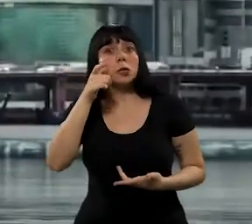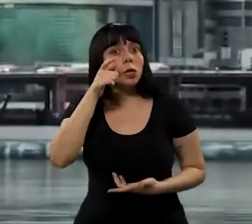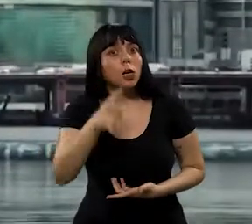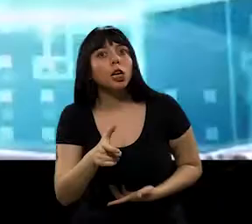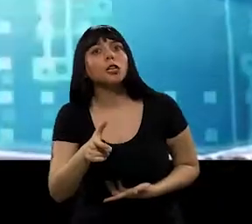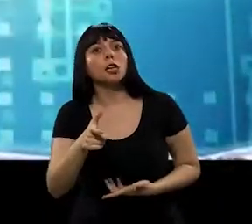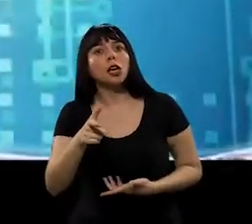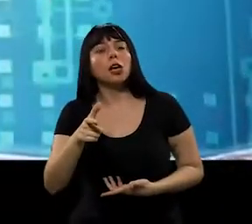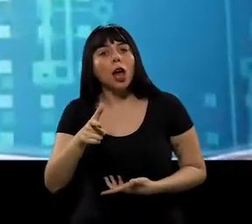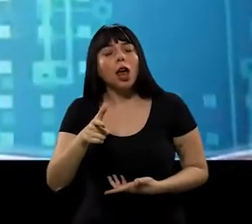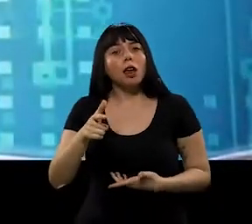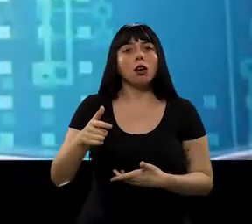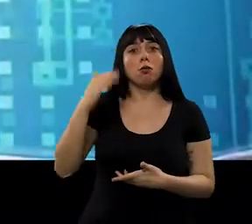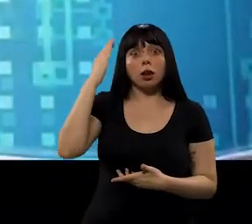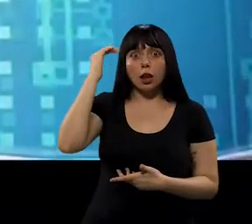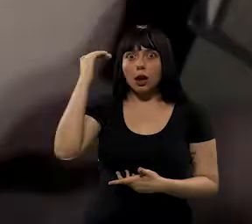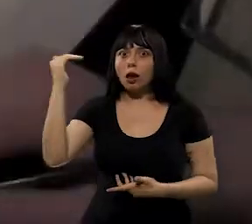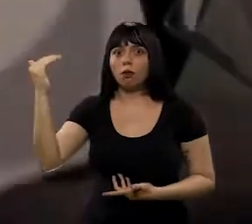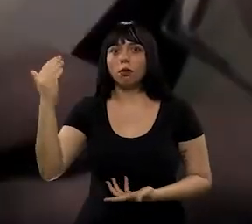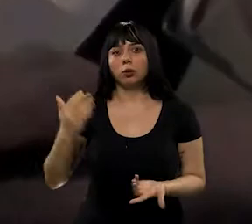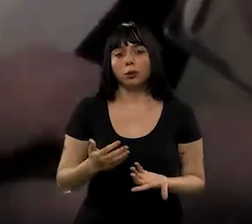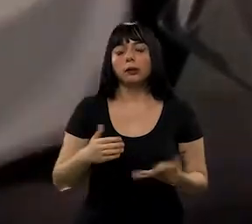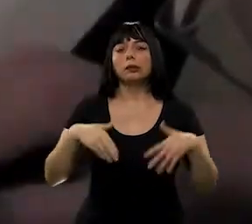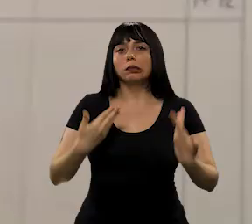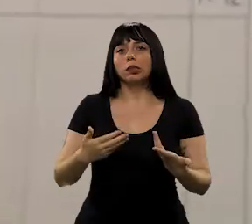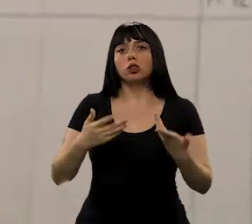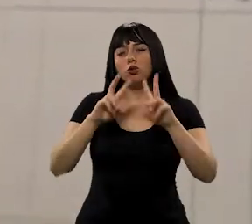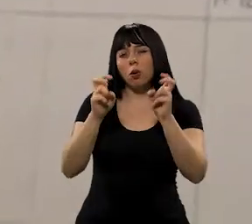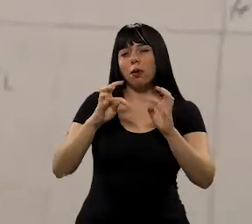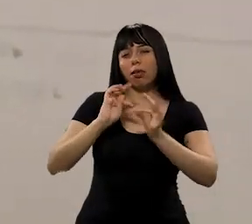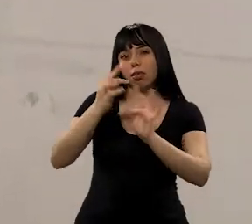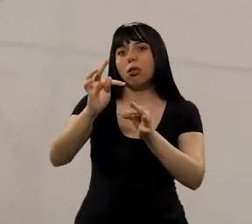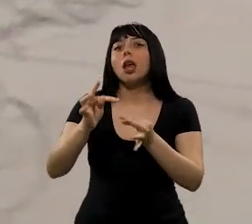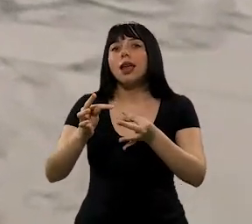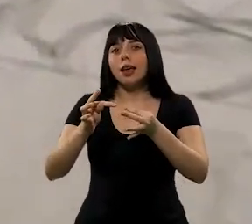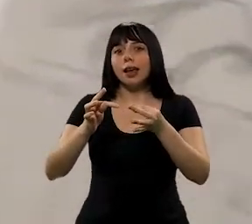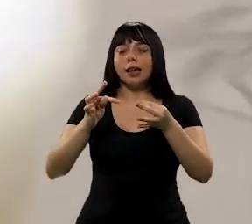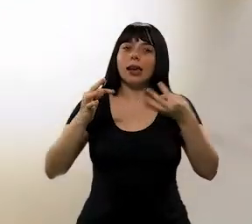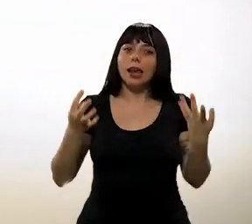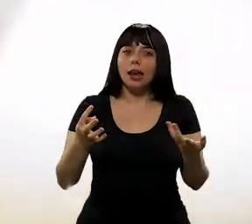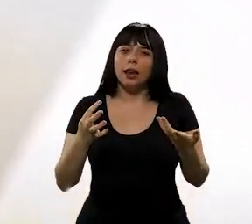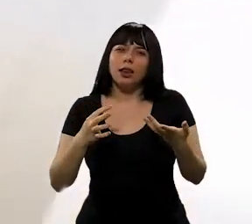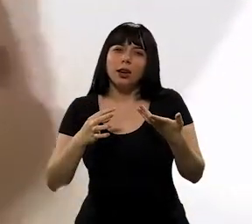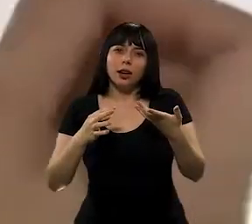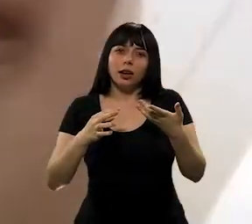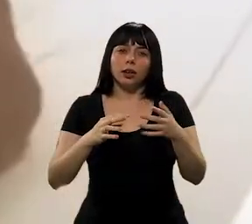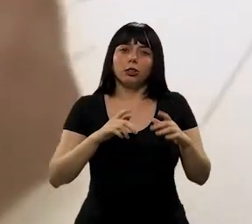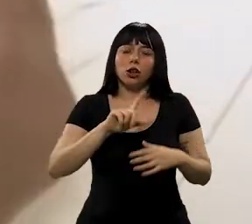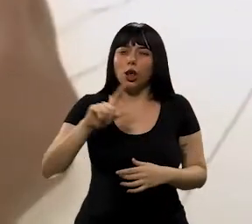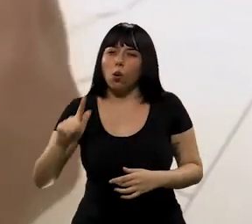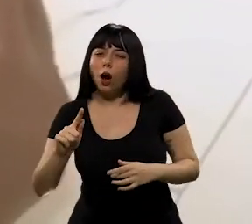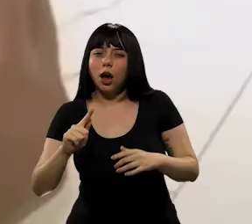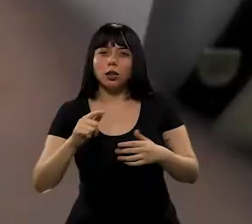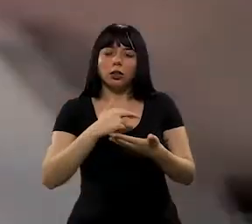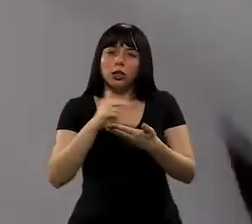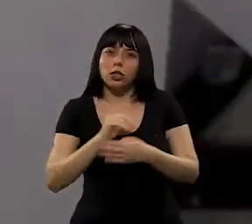essas produções alcançavam esses mercados. Em termos técnicos, excluindo-se algumas iniciativas alternativas em outras linguagens de